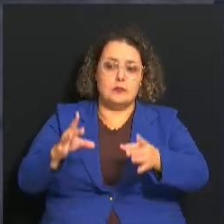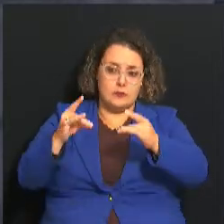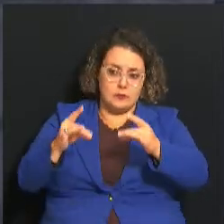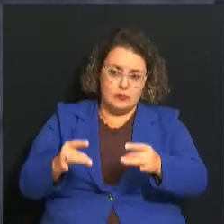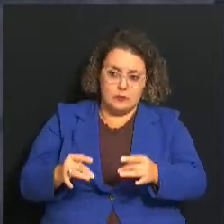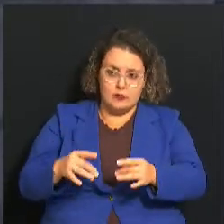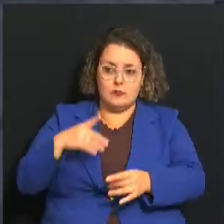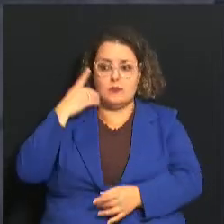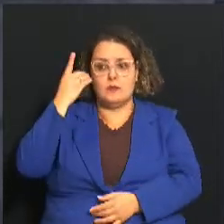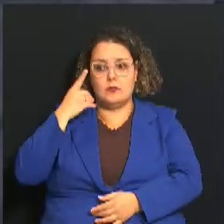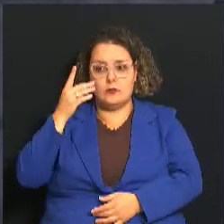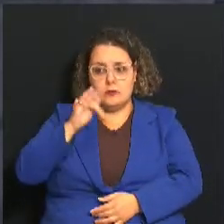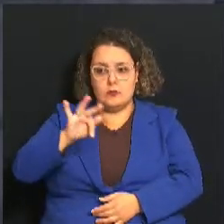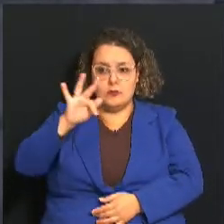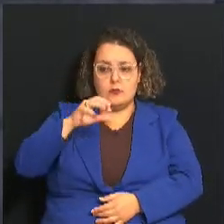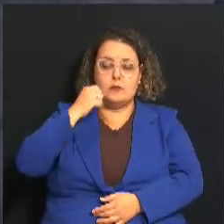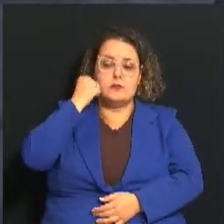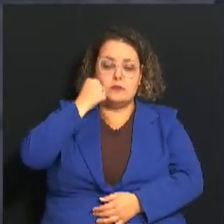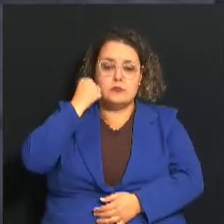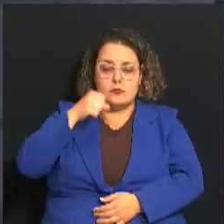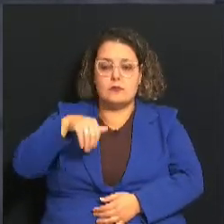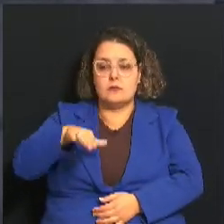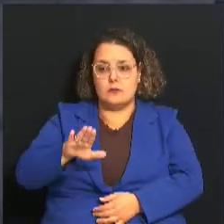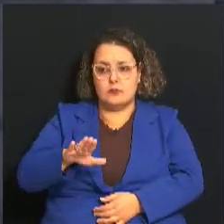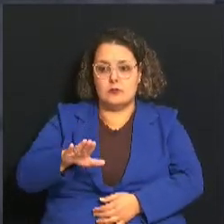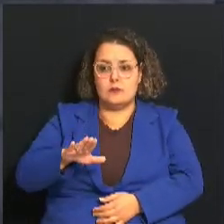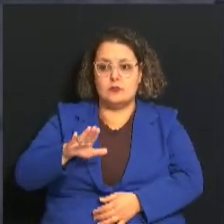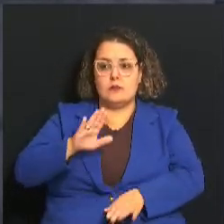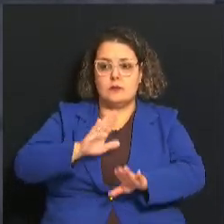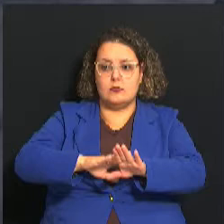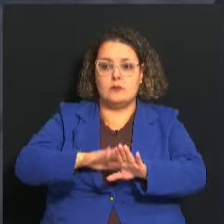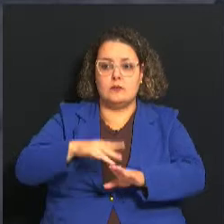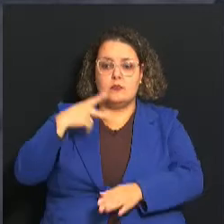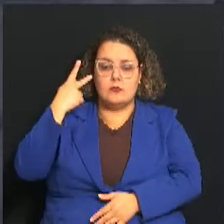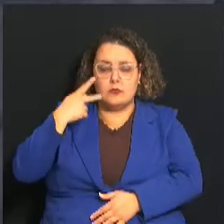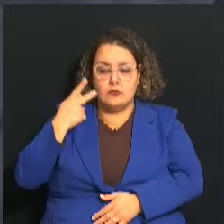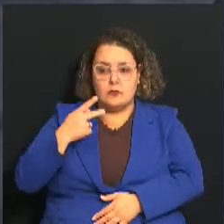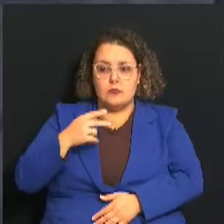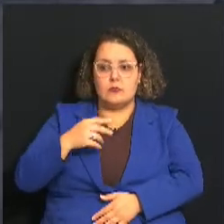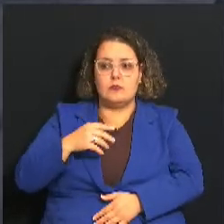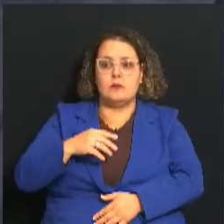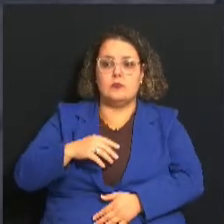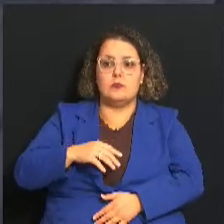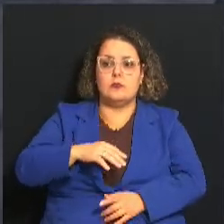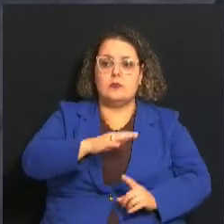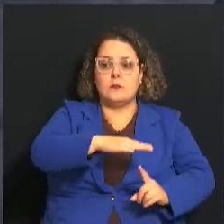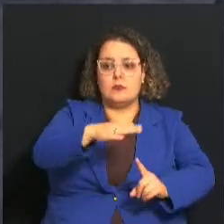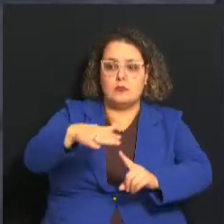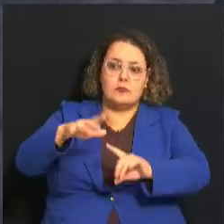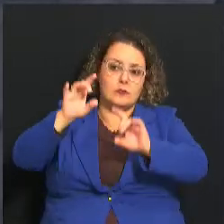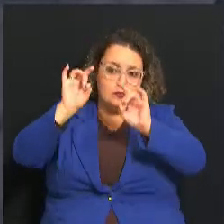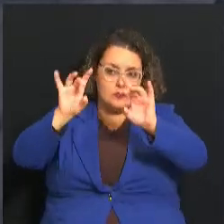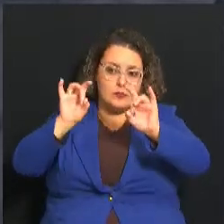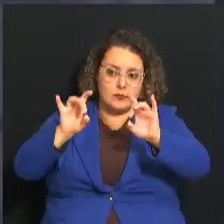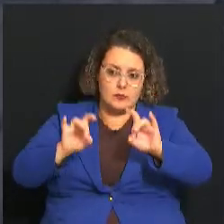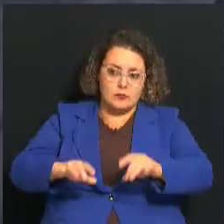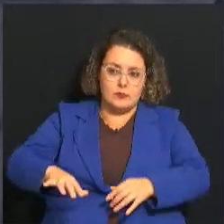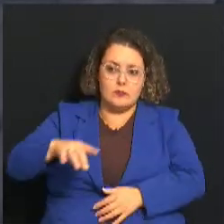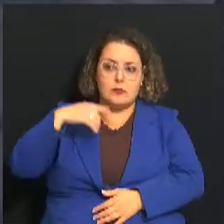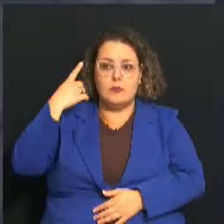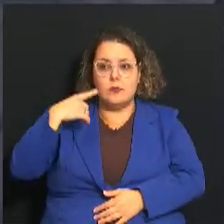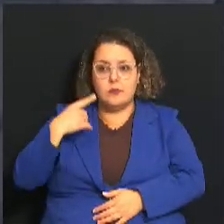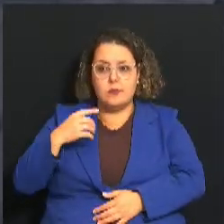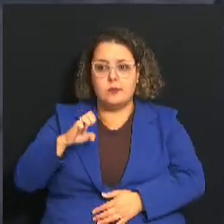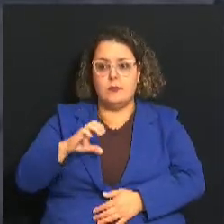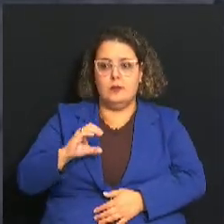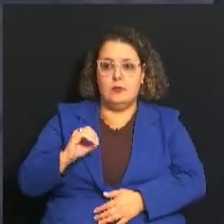deputados federais, senadores e outros agentes políticos, ambientalistas, e especialistas do campo do direito, ecologia,